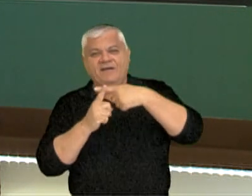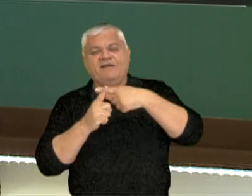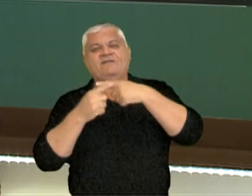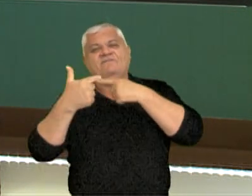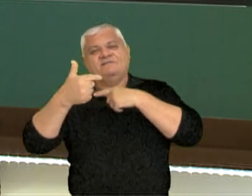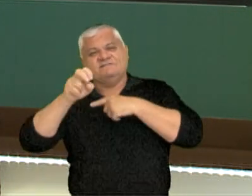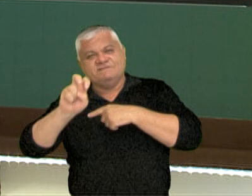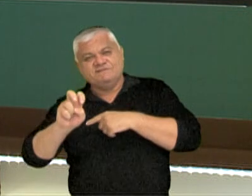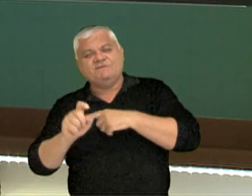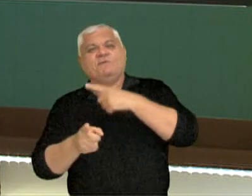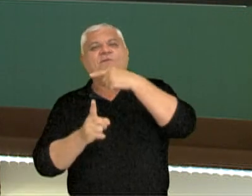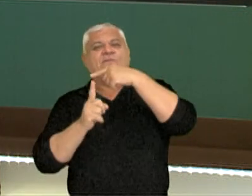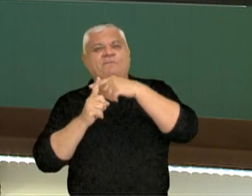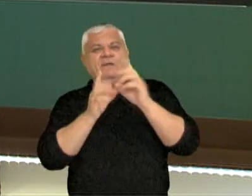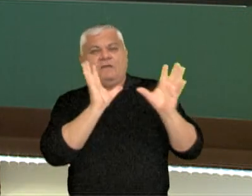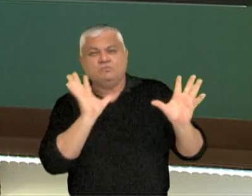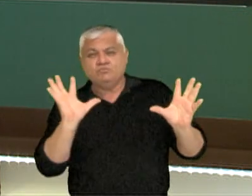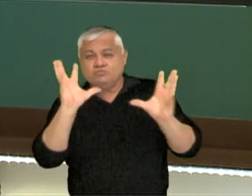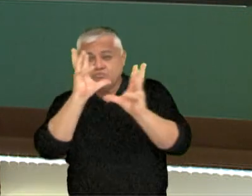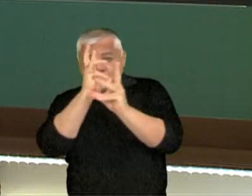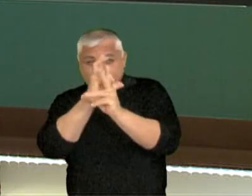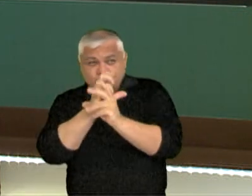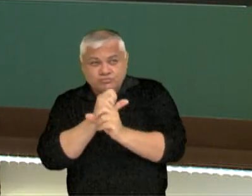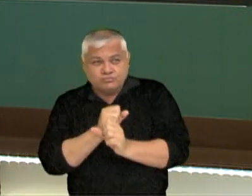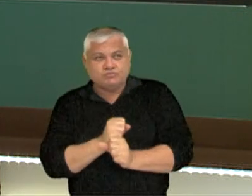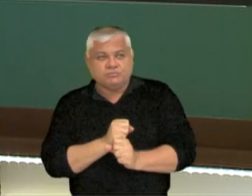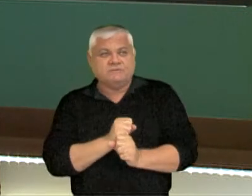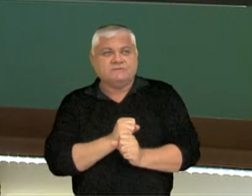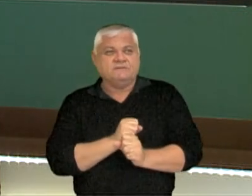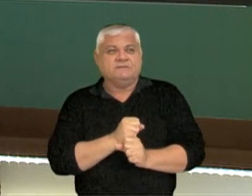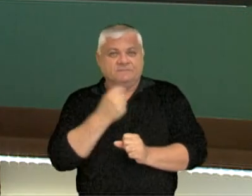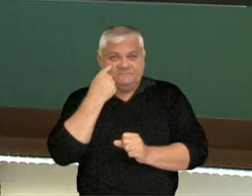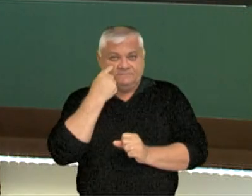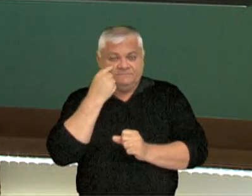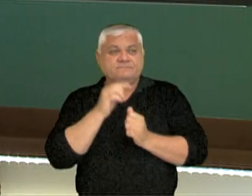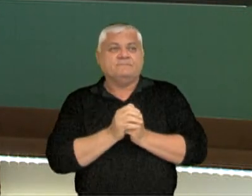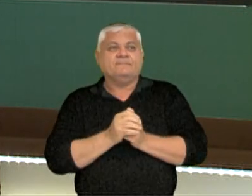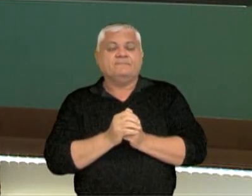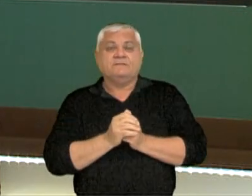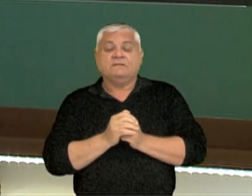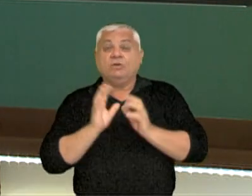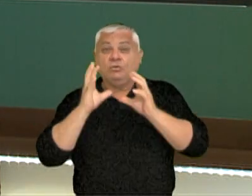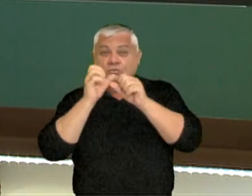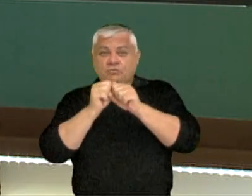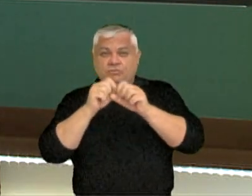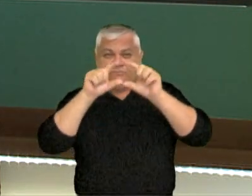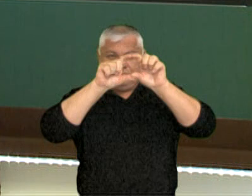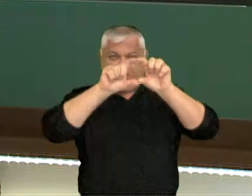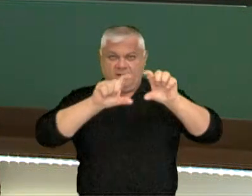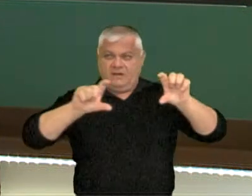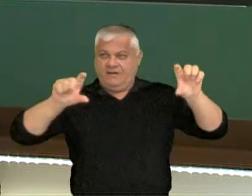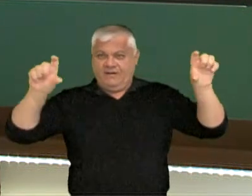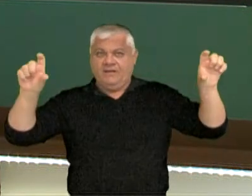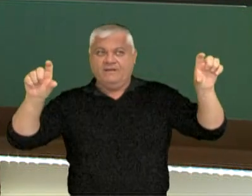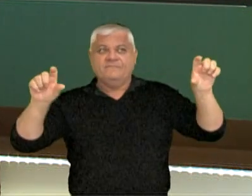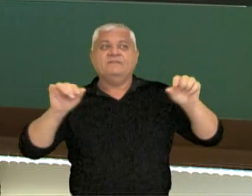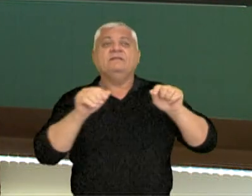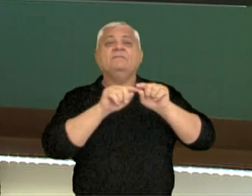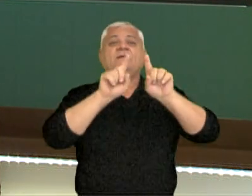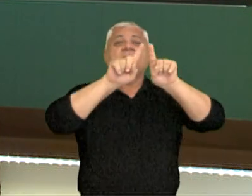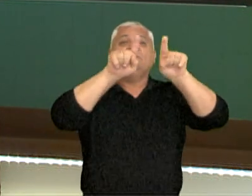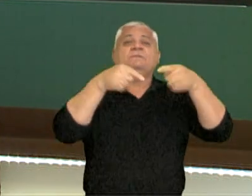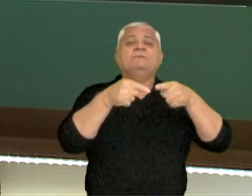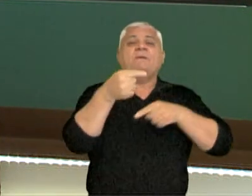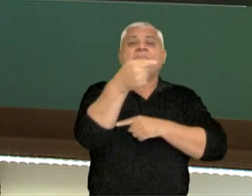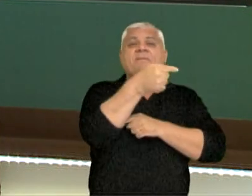menos 25. Então, percebam que a professora, ó, somou todos esses valores e em seguida fez o